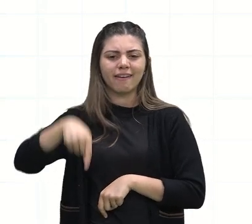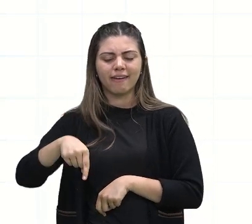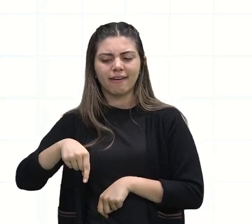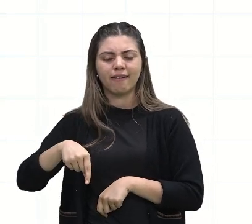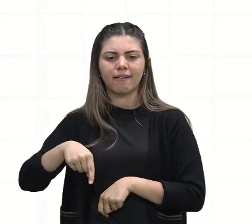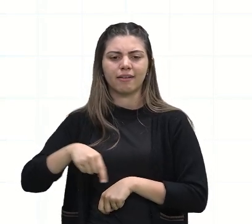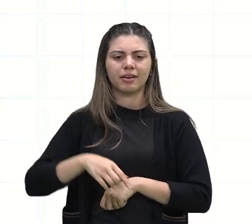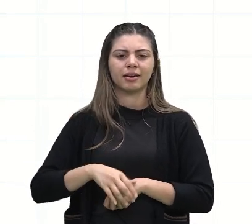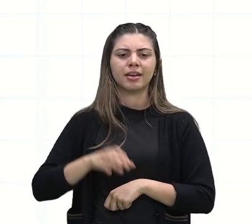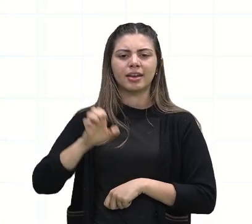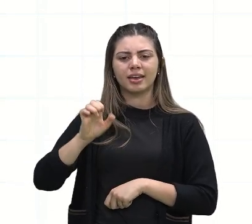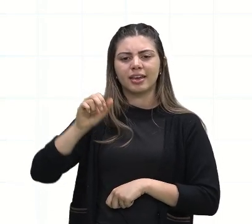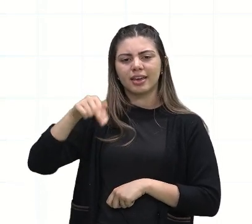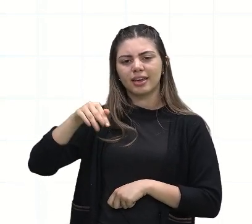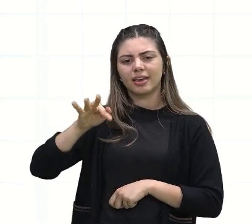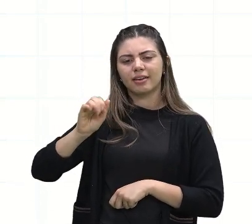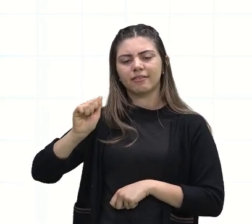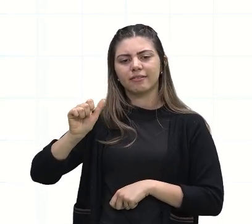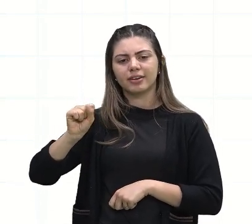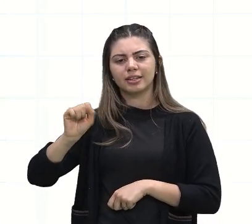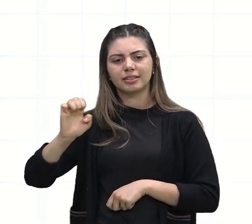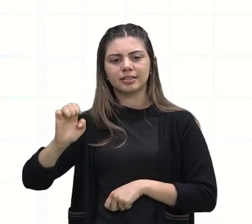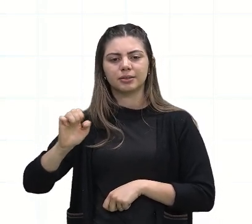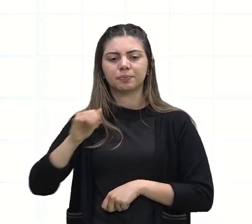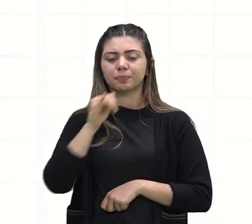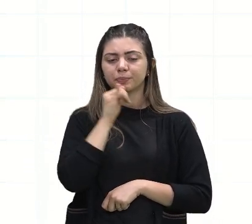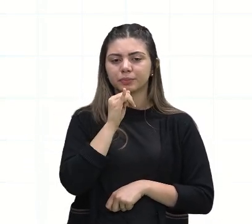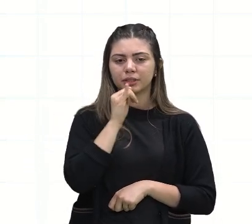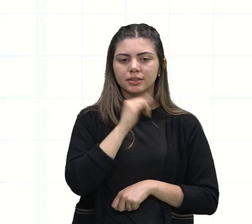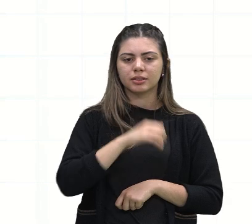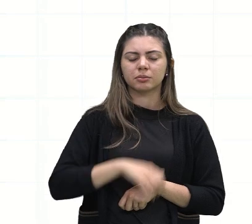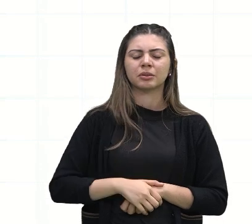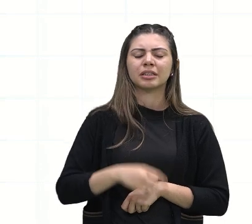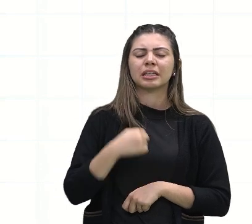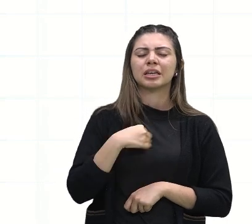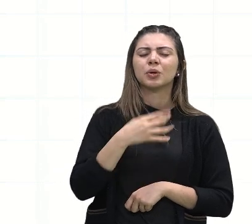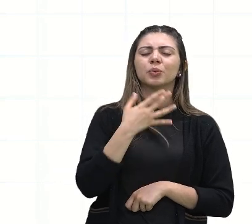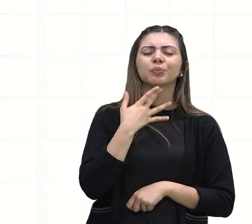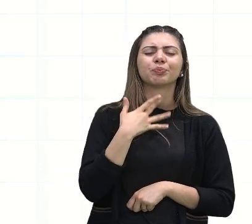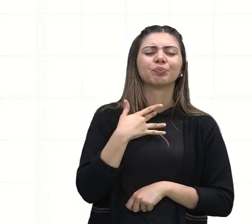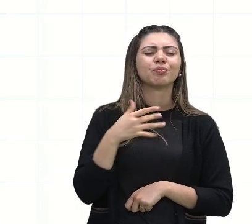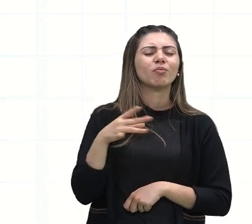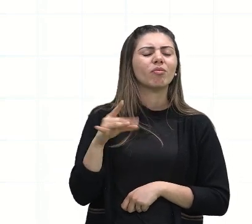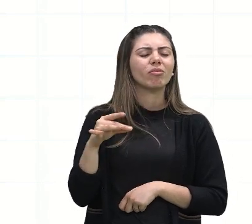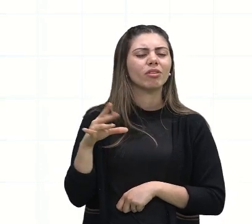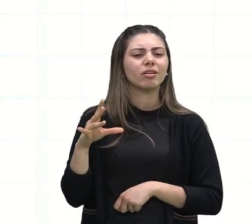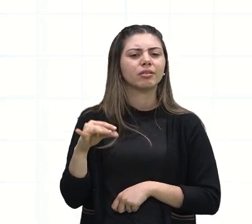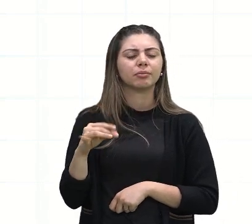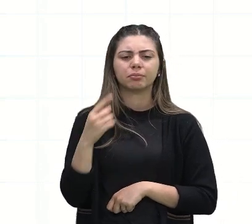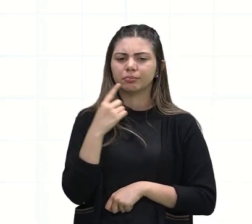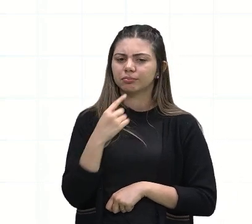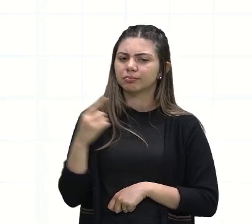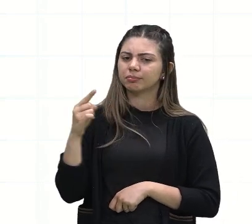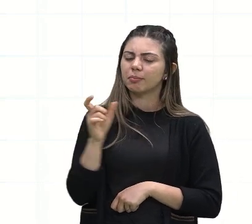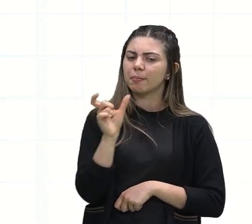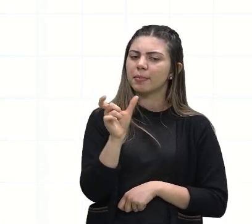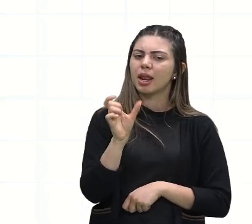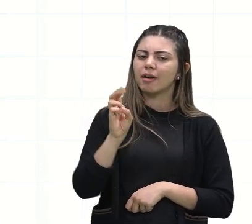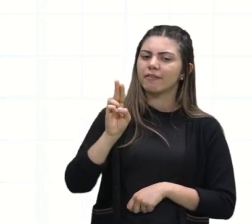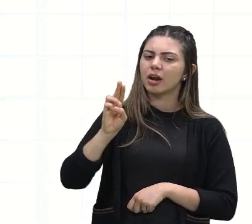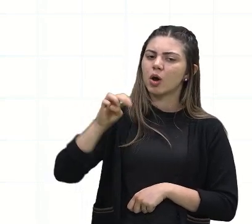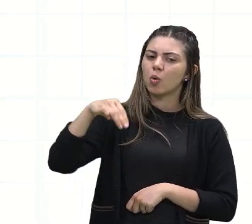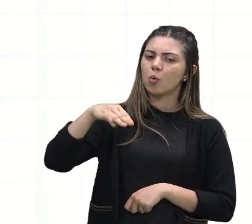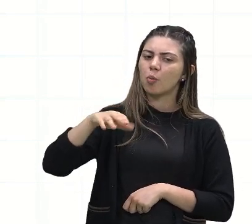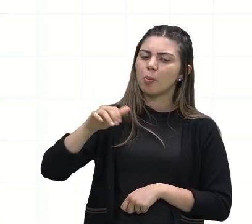né? Estou com uma sede. Observe que aqui nós estamos tratando da